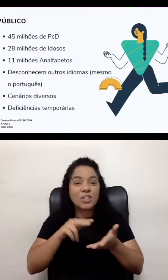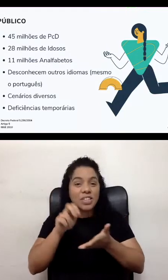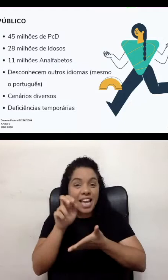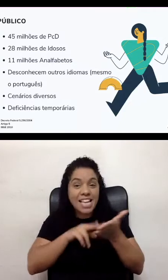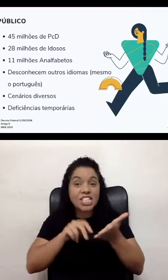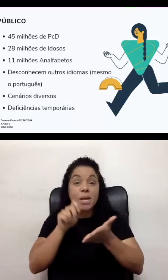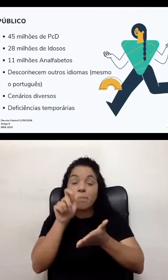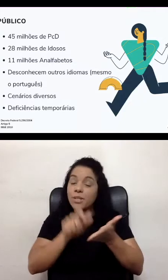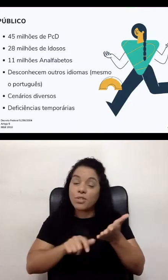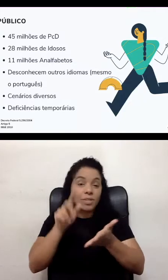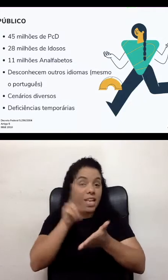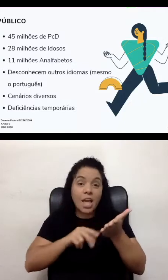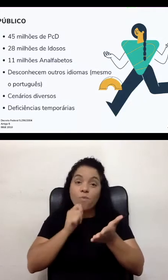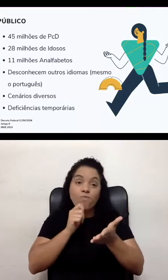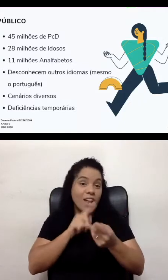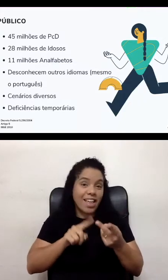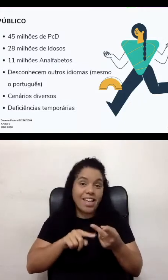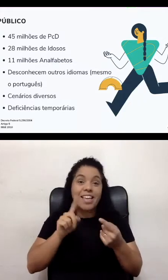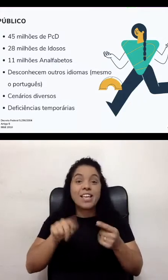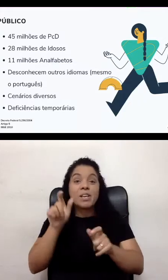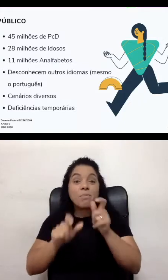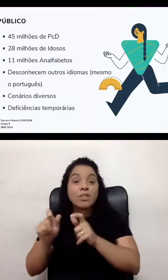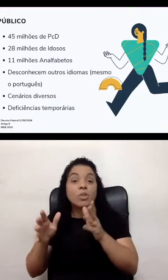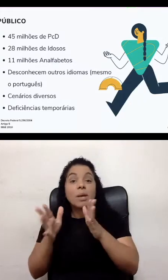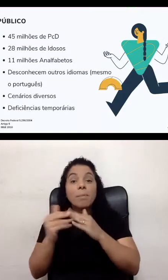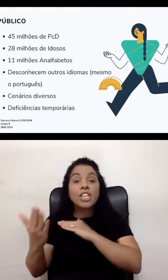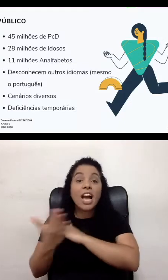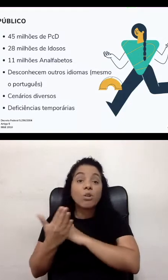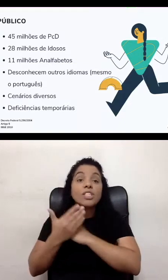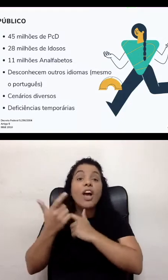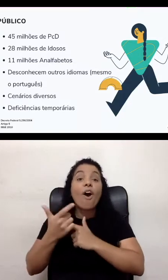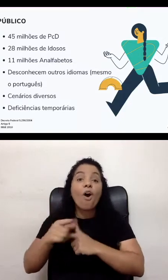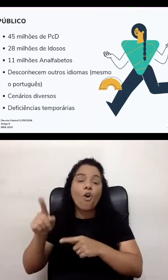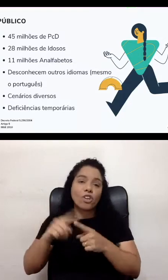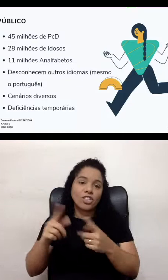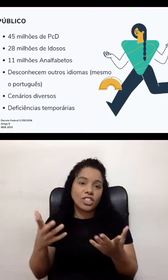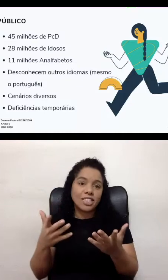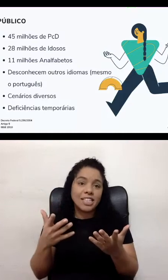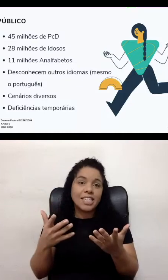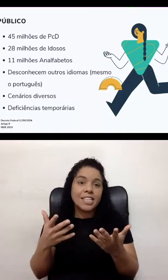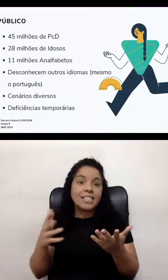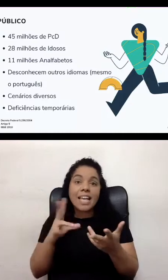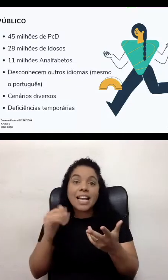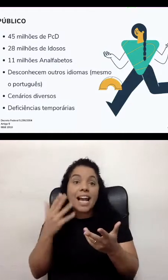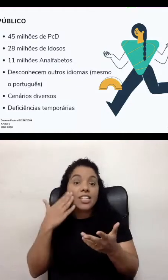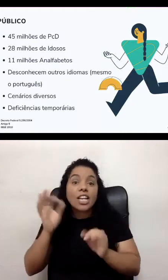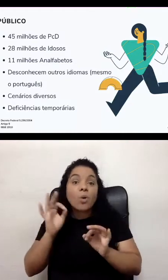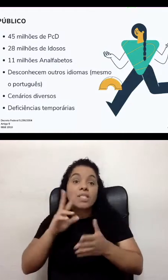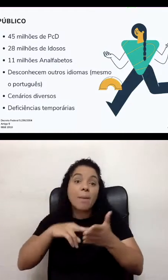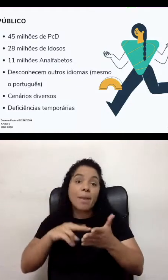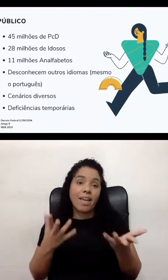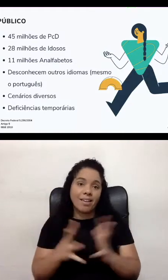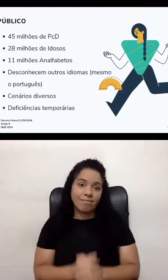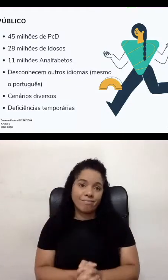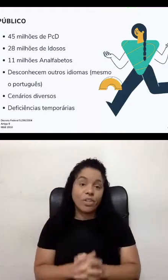que, por exemplo, precisam pedir o auxílio na caixa, mas que não sabem ler. Como é que eu dou